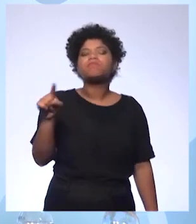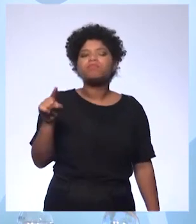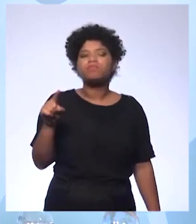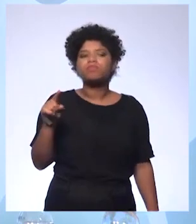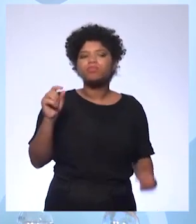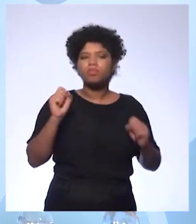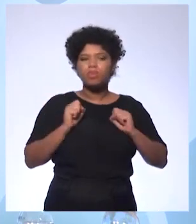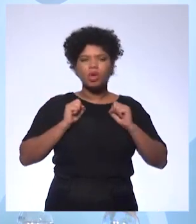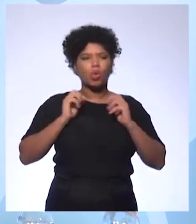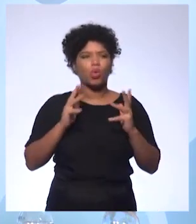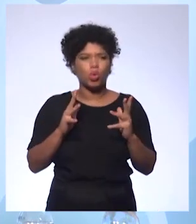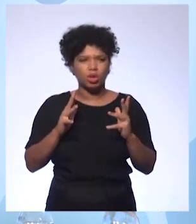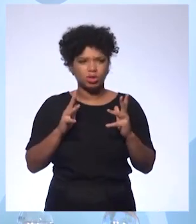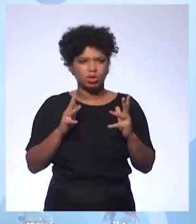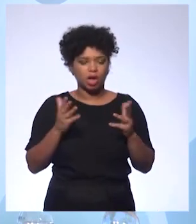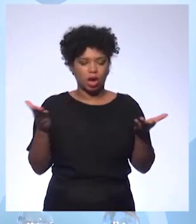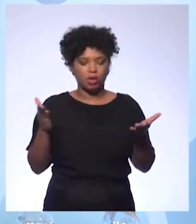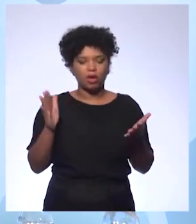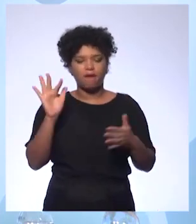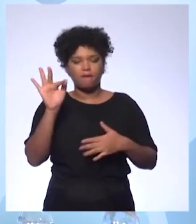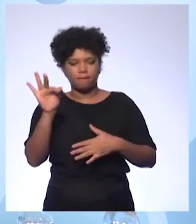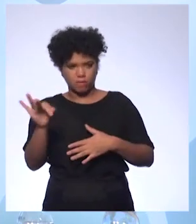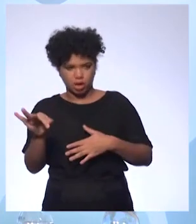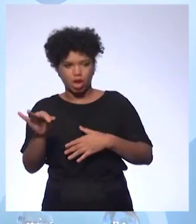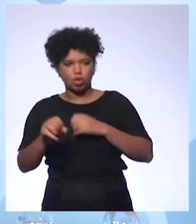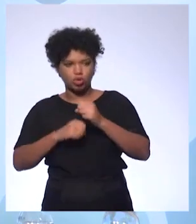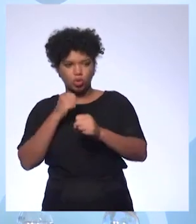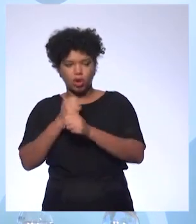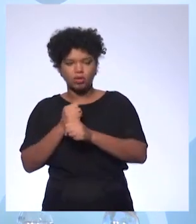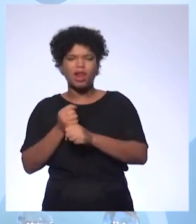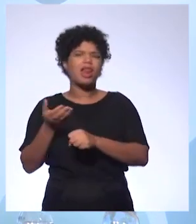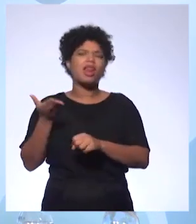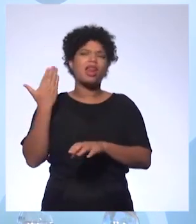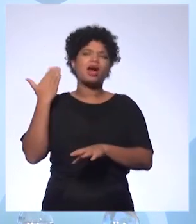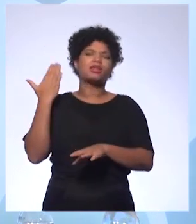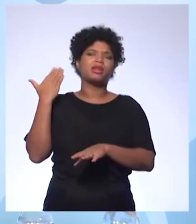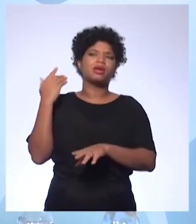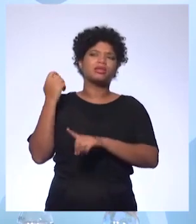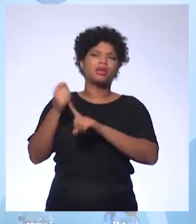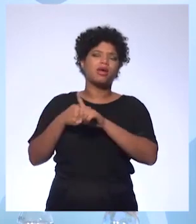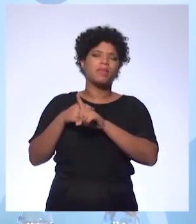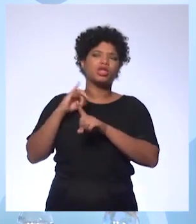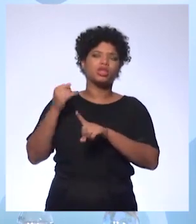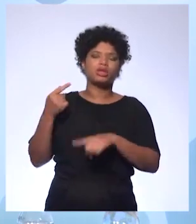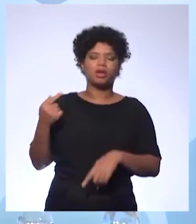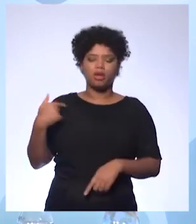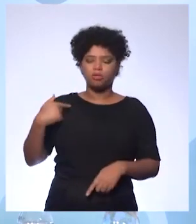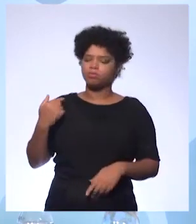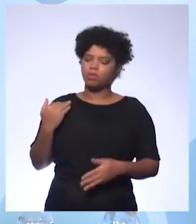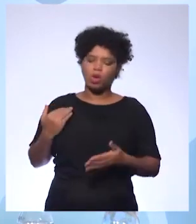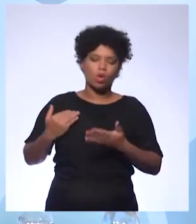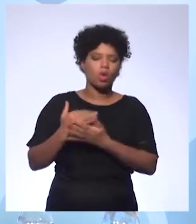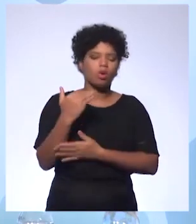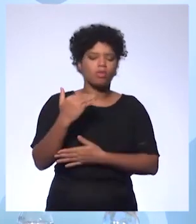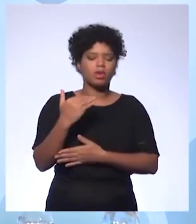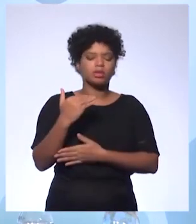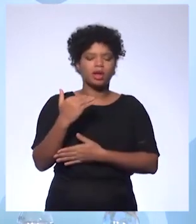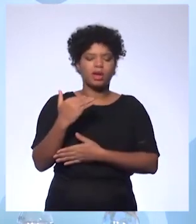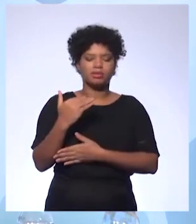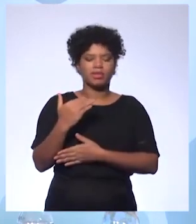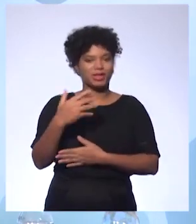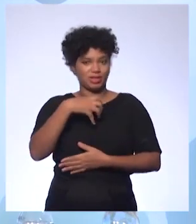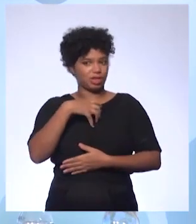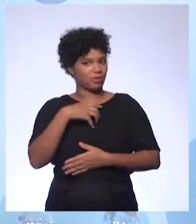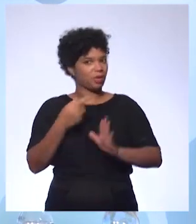nessa linha do tempo, já que a gente está no final do ano? Lá em janeiro, né, meu barquinho estava num porto,